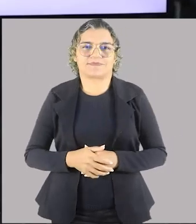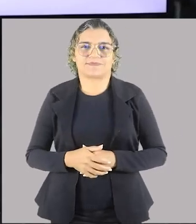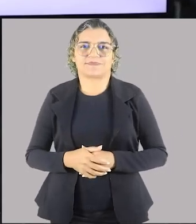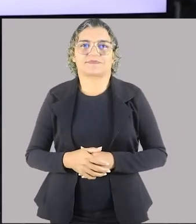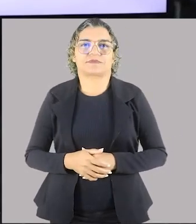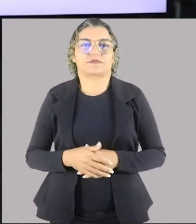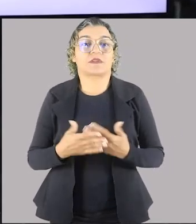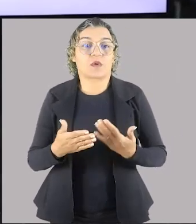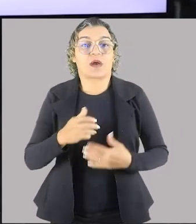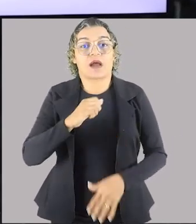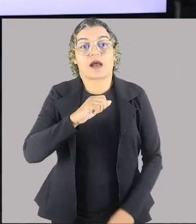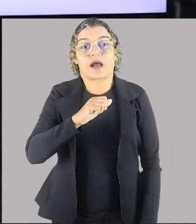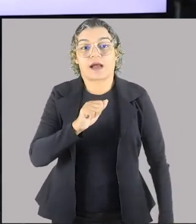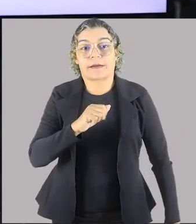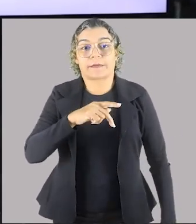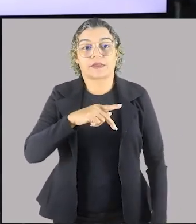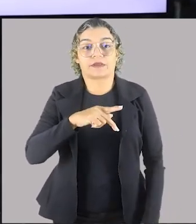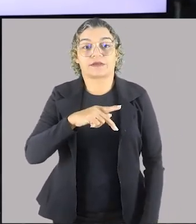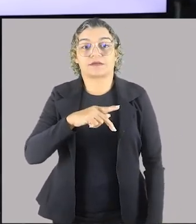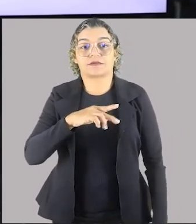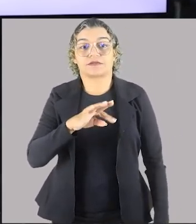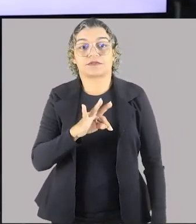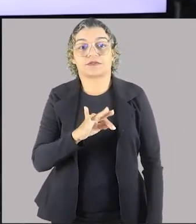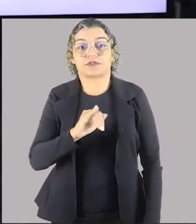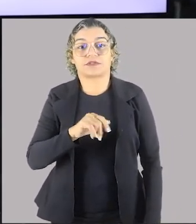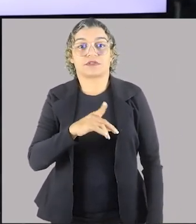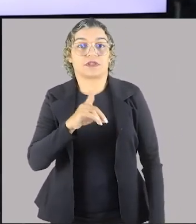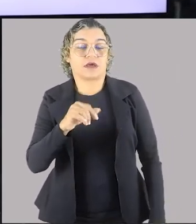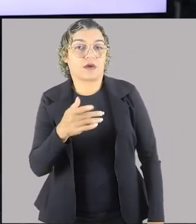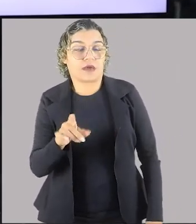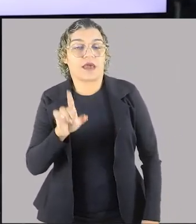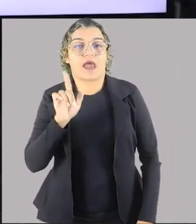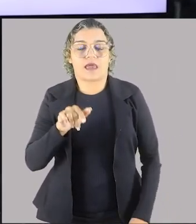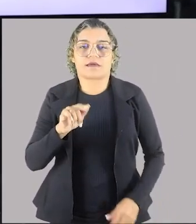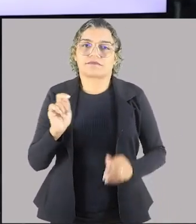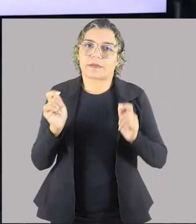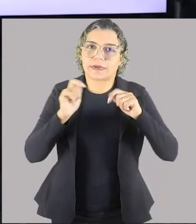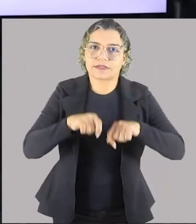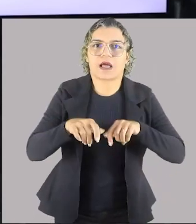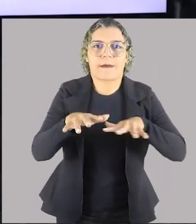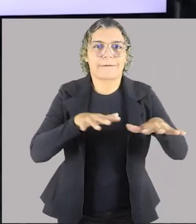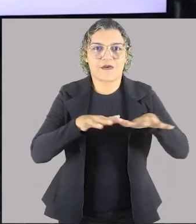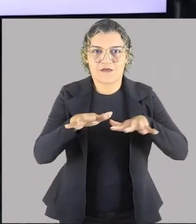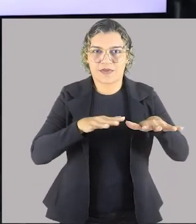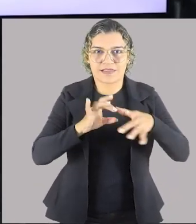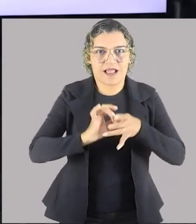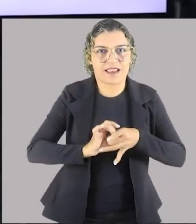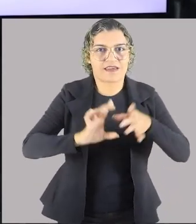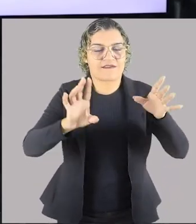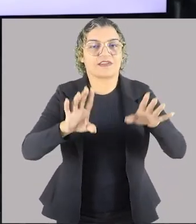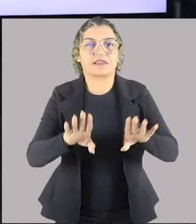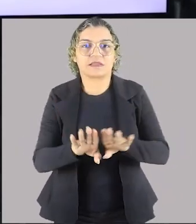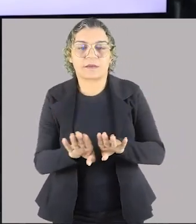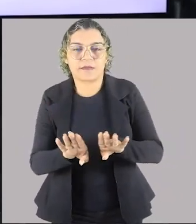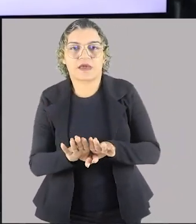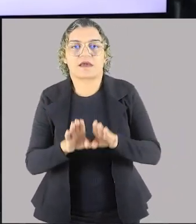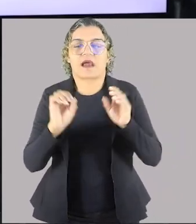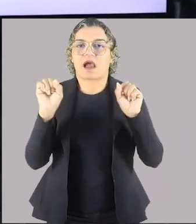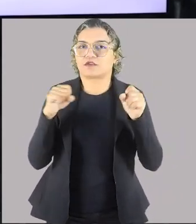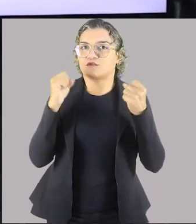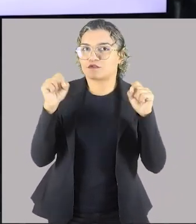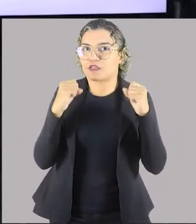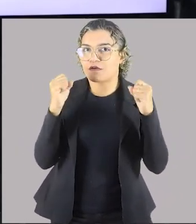Então, a aptidão é isso, é a capacidade de se movimentar, a capacidade de realizar